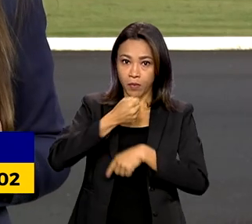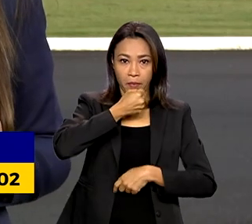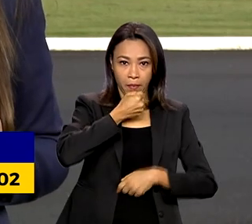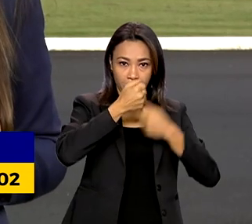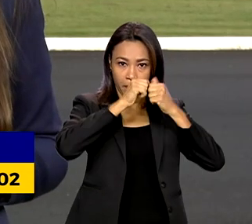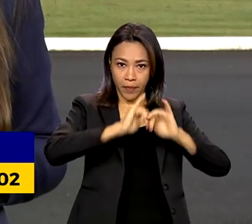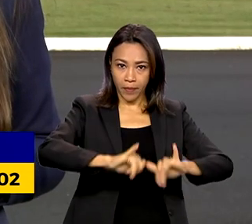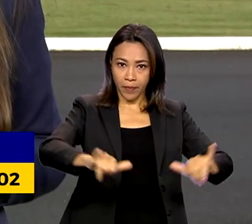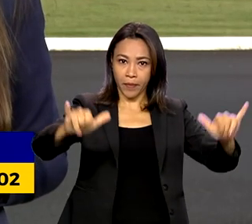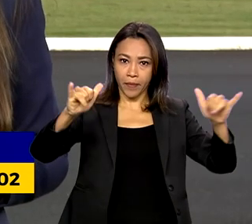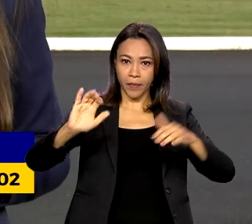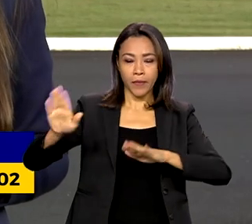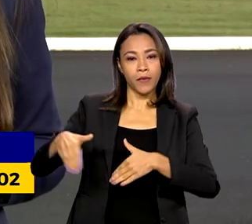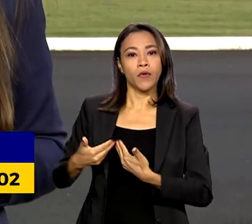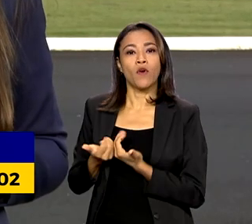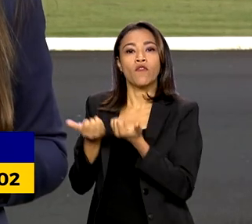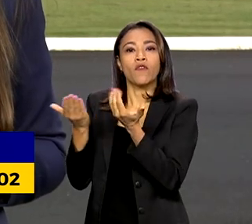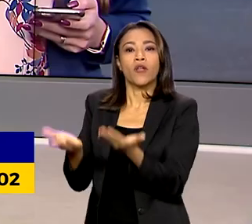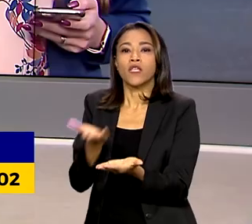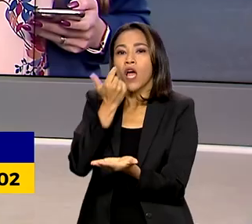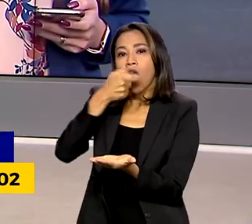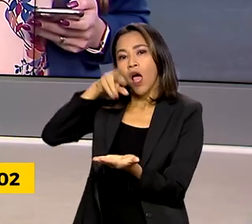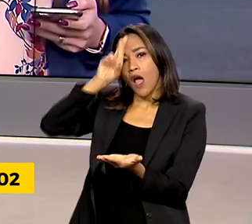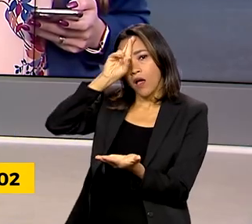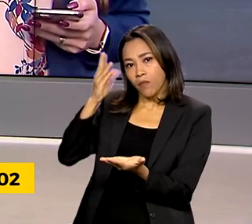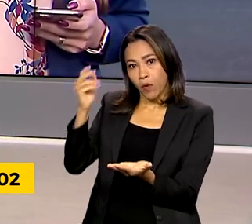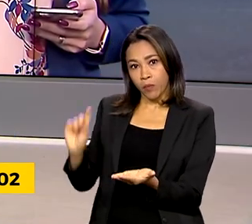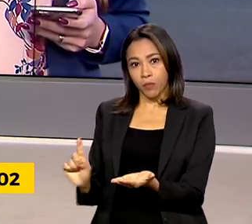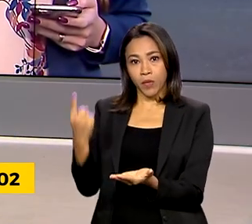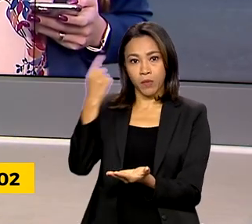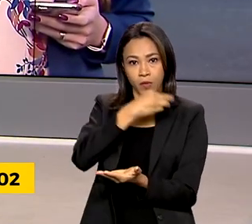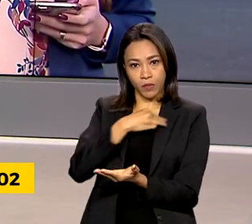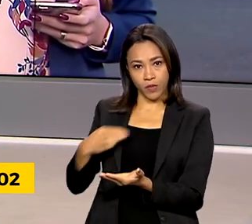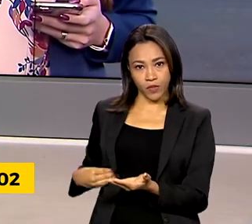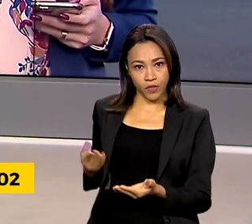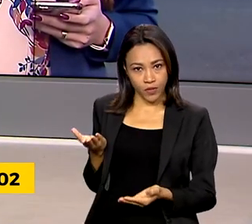jantar ao primeiro-ministro. Vanessa, volto com você. Ok, obrigada, Jéssica.